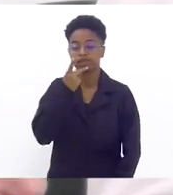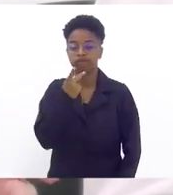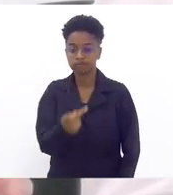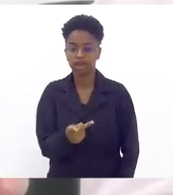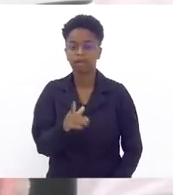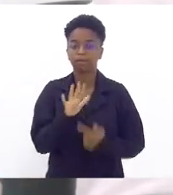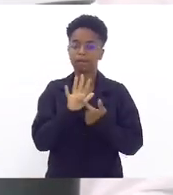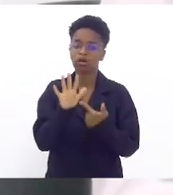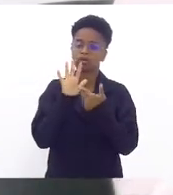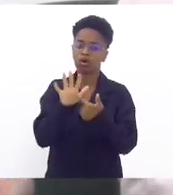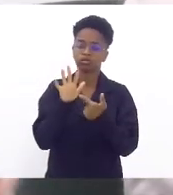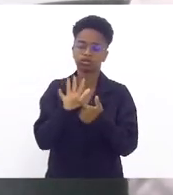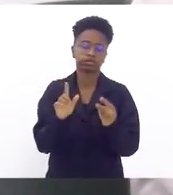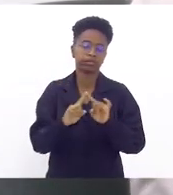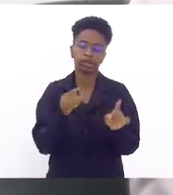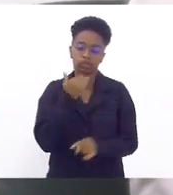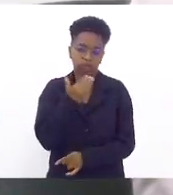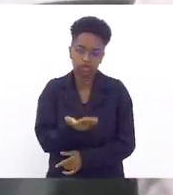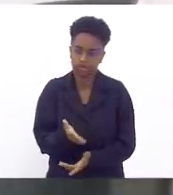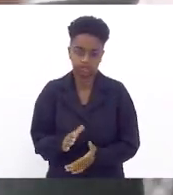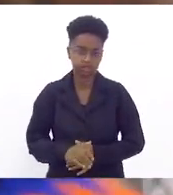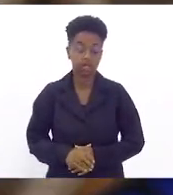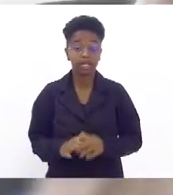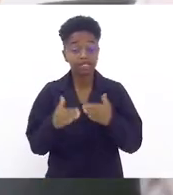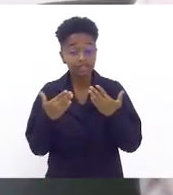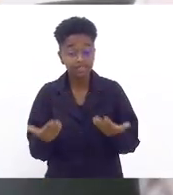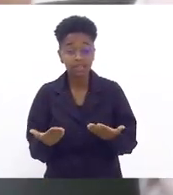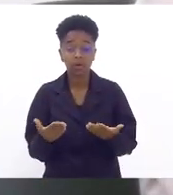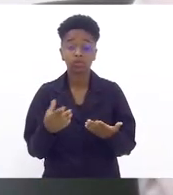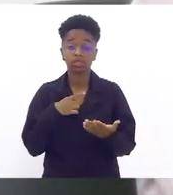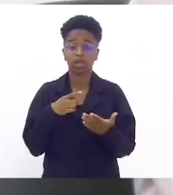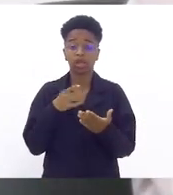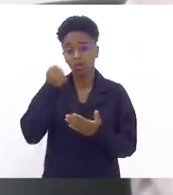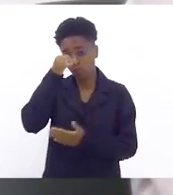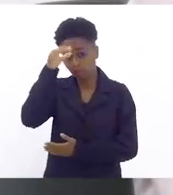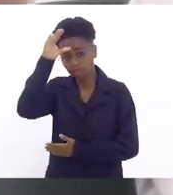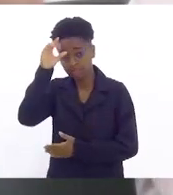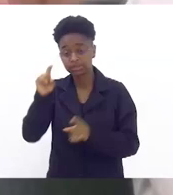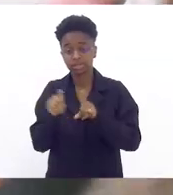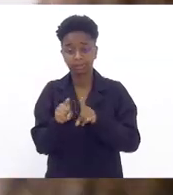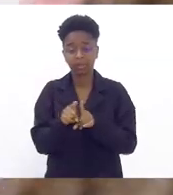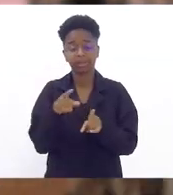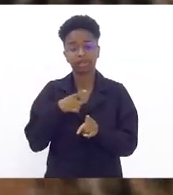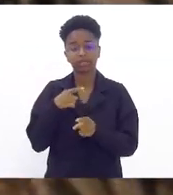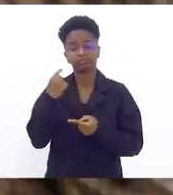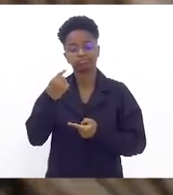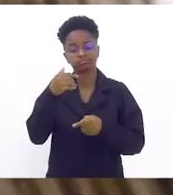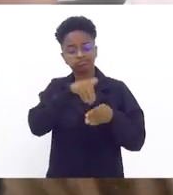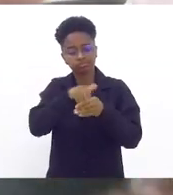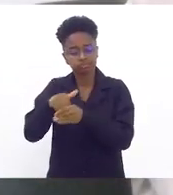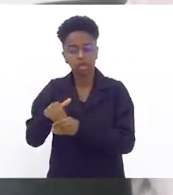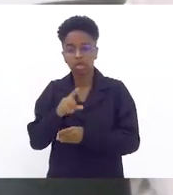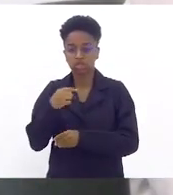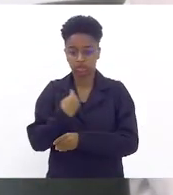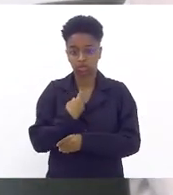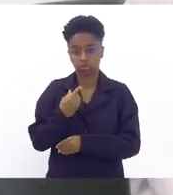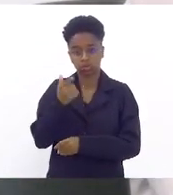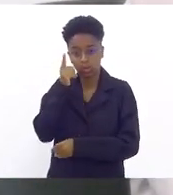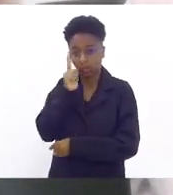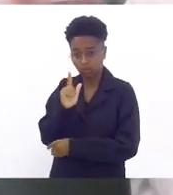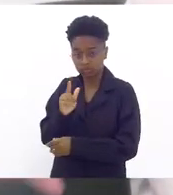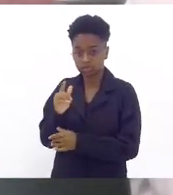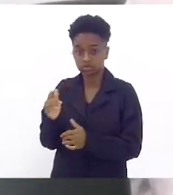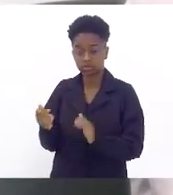insistentemente né Então a partir desse conhecimento depois a gente teve uma eleição fomos eleite E aí nós estamos